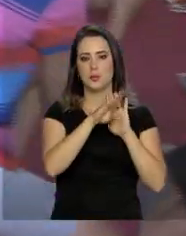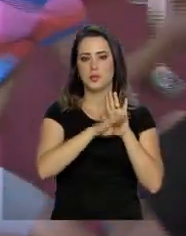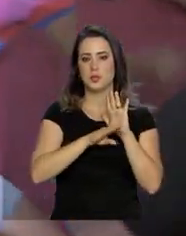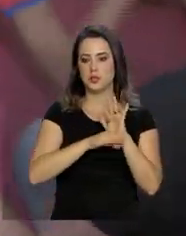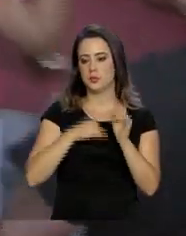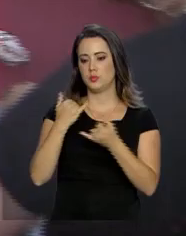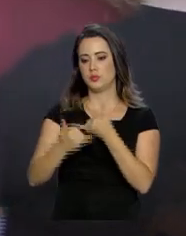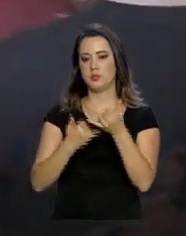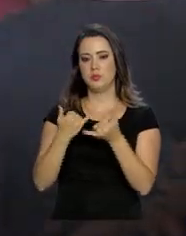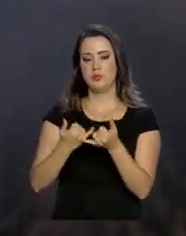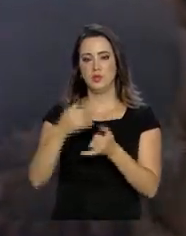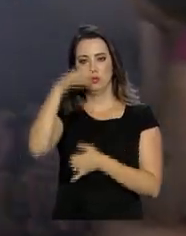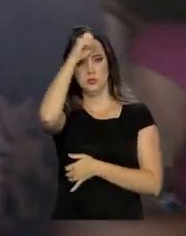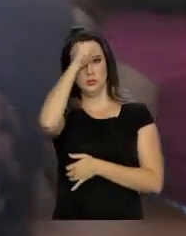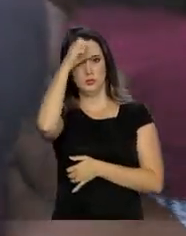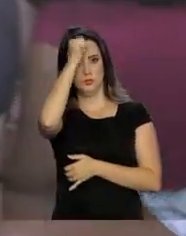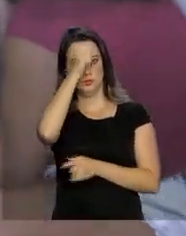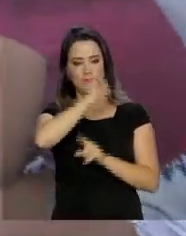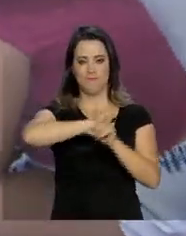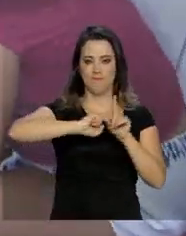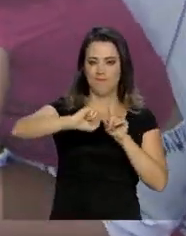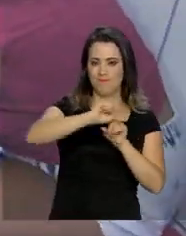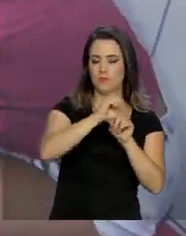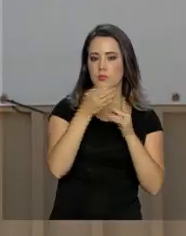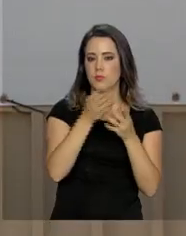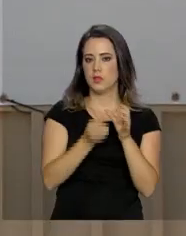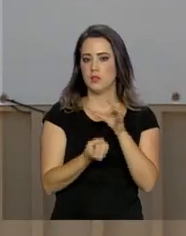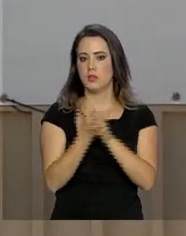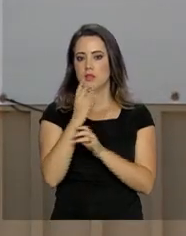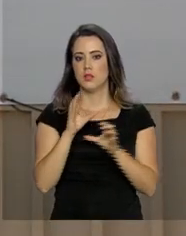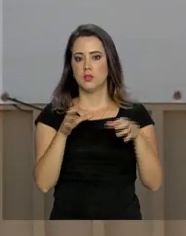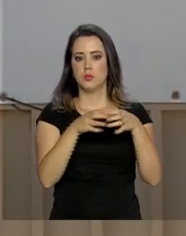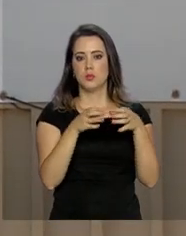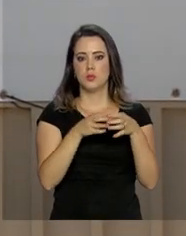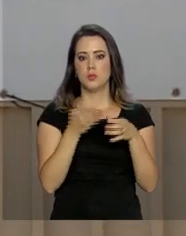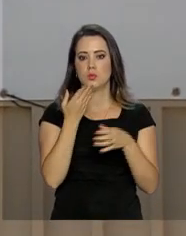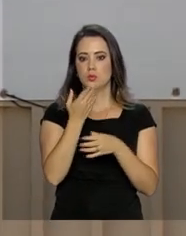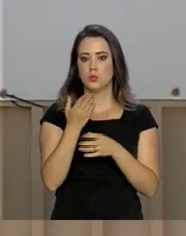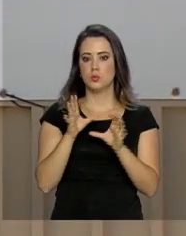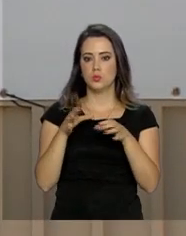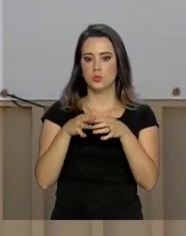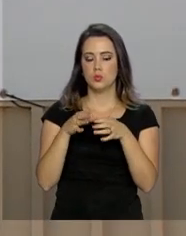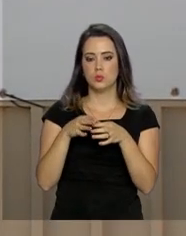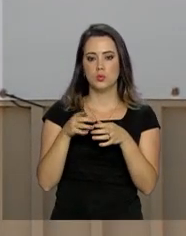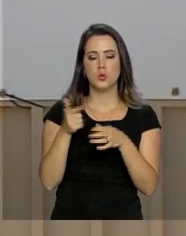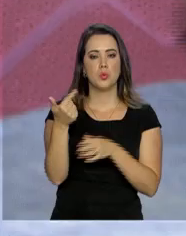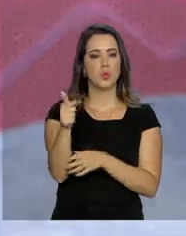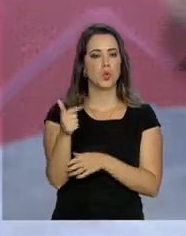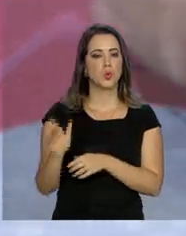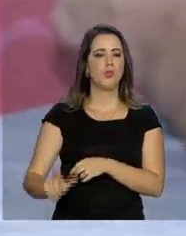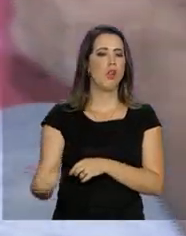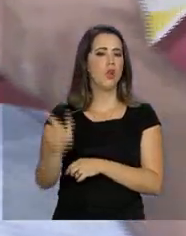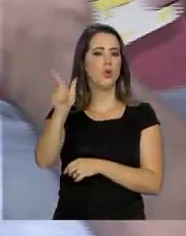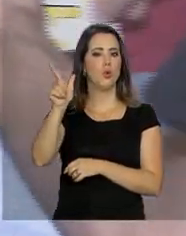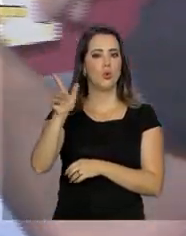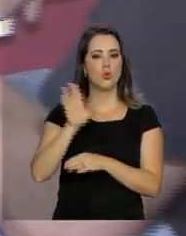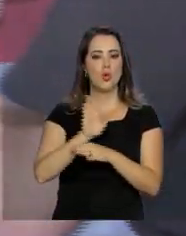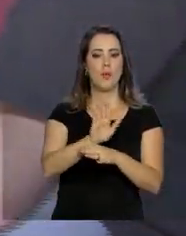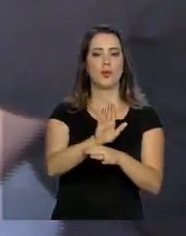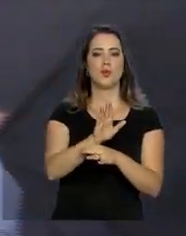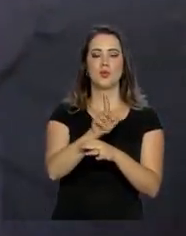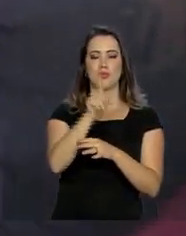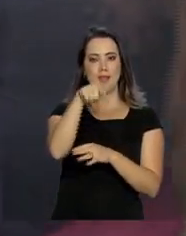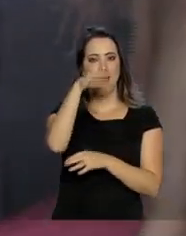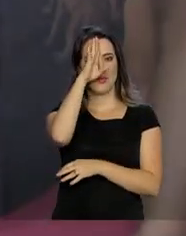educativo criado há 15 anos por uma associação cultural chamada luta do criarte sem fins lucrativos e que atende